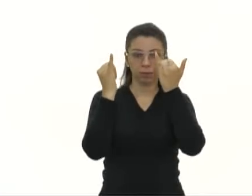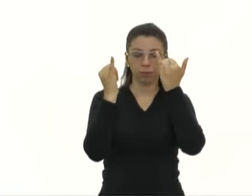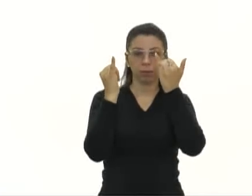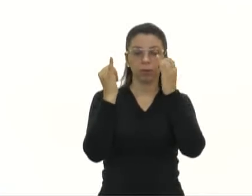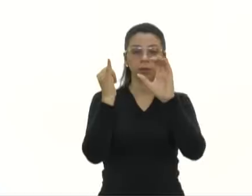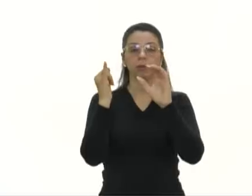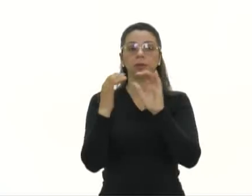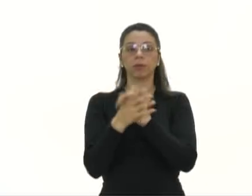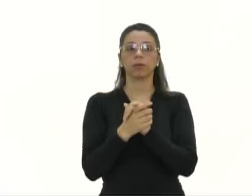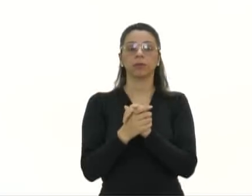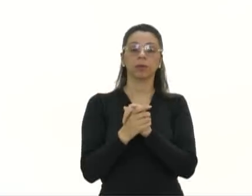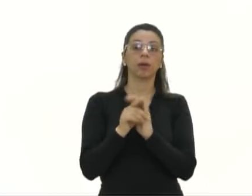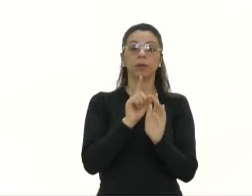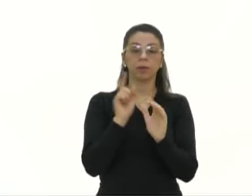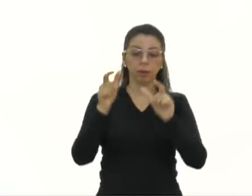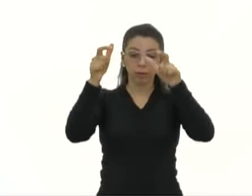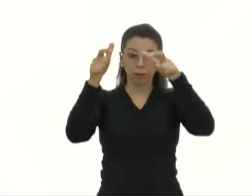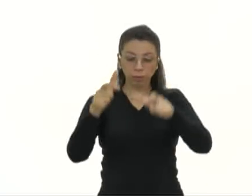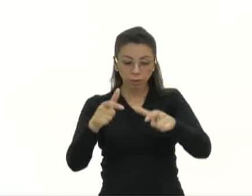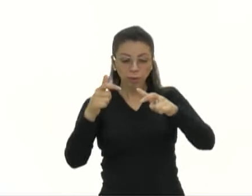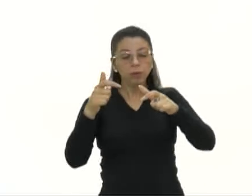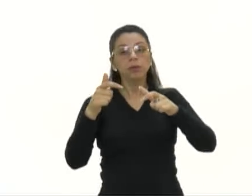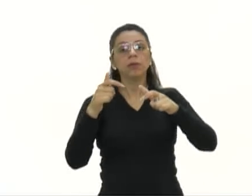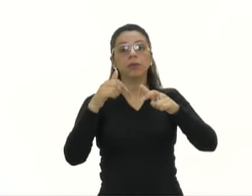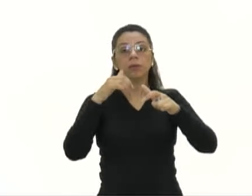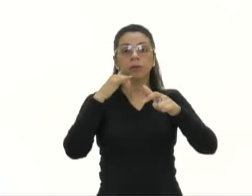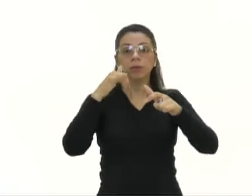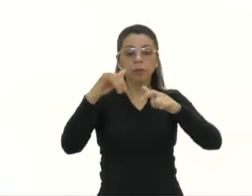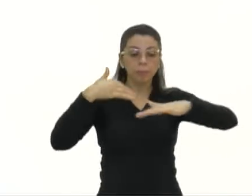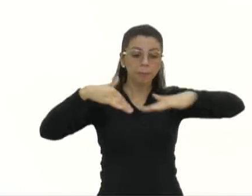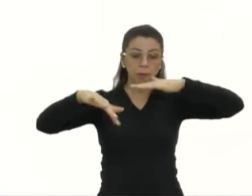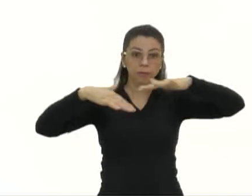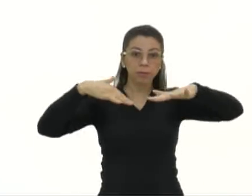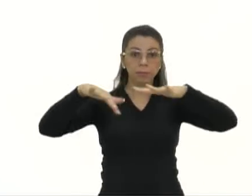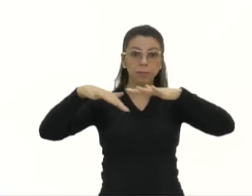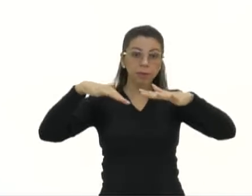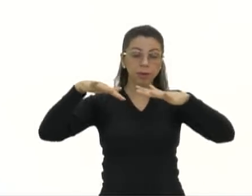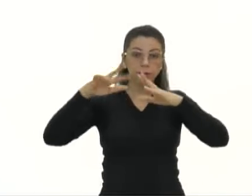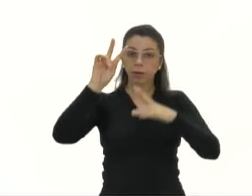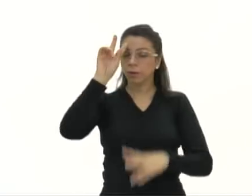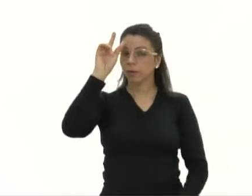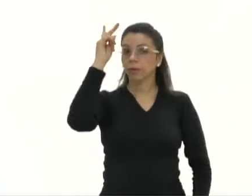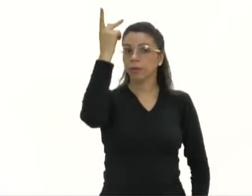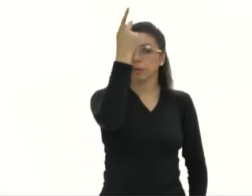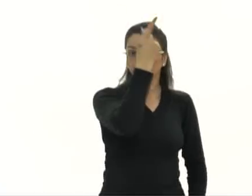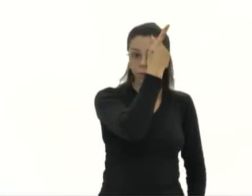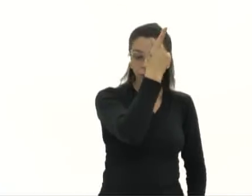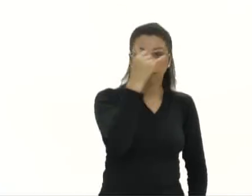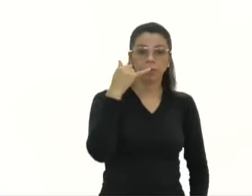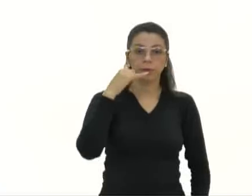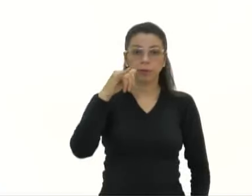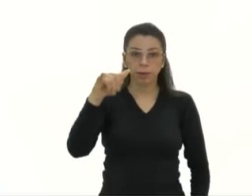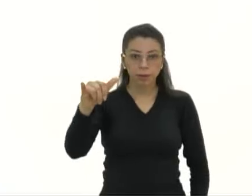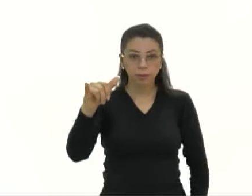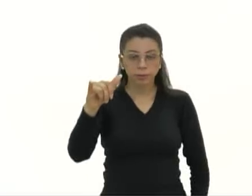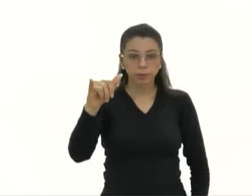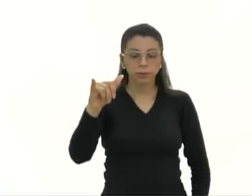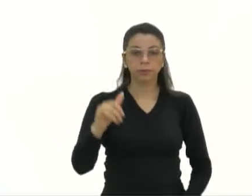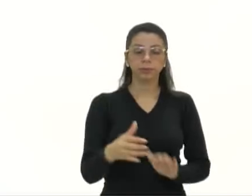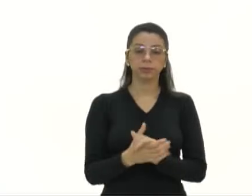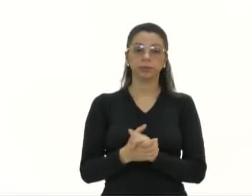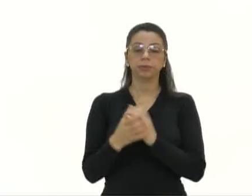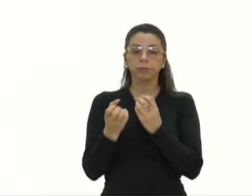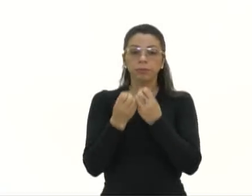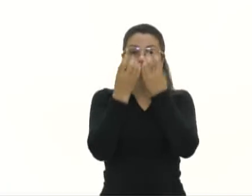oval. Nesta região, a energia mecânica, ou seja, de movimento, é transformada em quê? Energia elétrica,